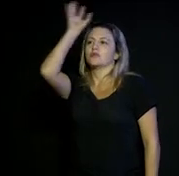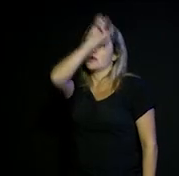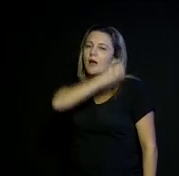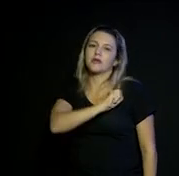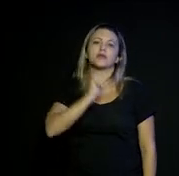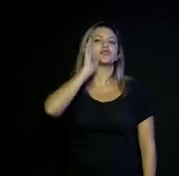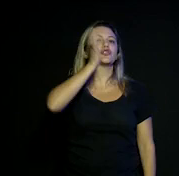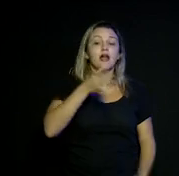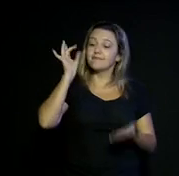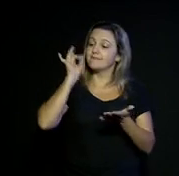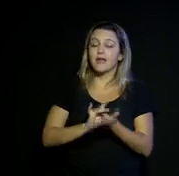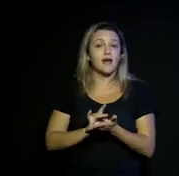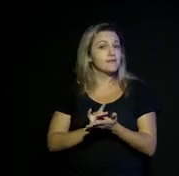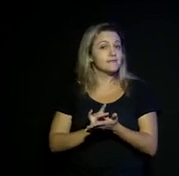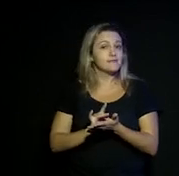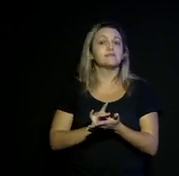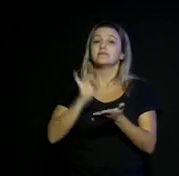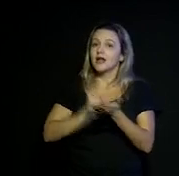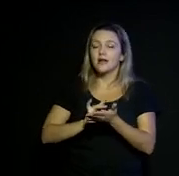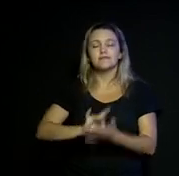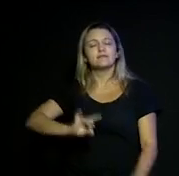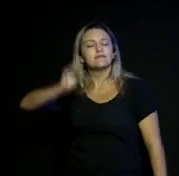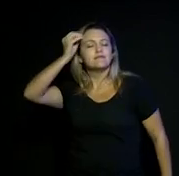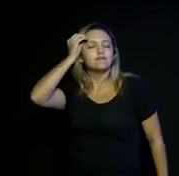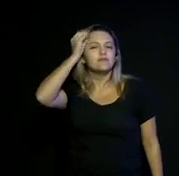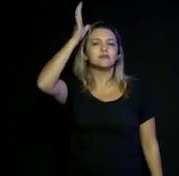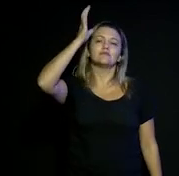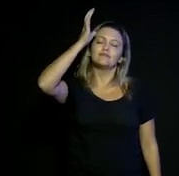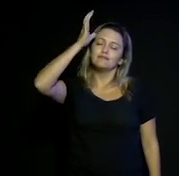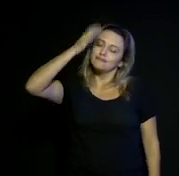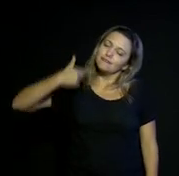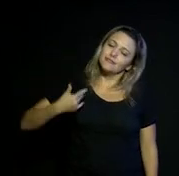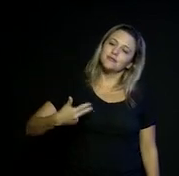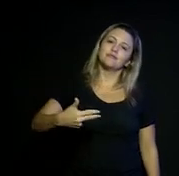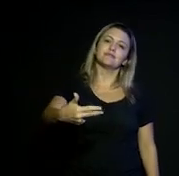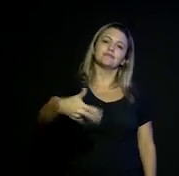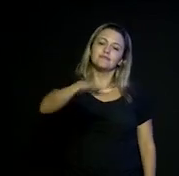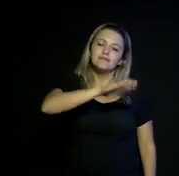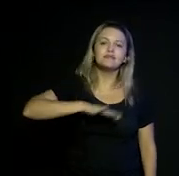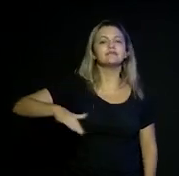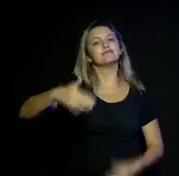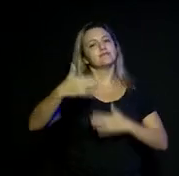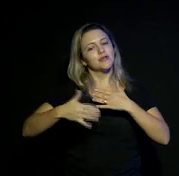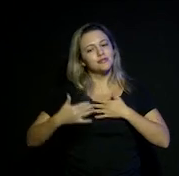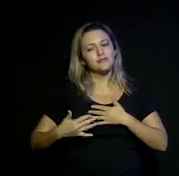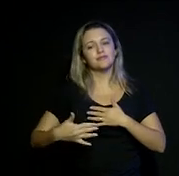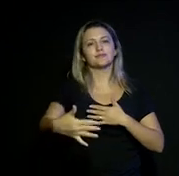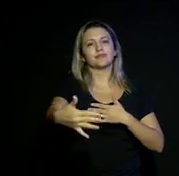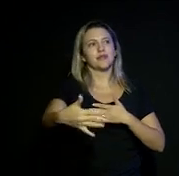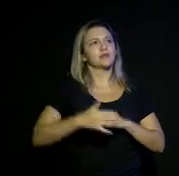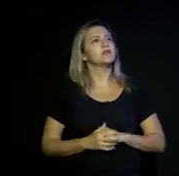reais. O real é aquilo que permanece no espaço e no tempo. Resiste a qualquer